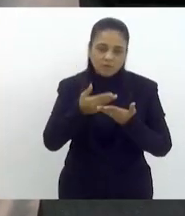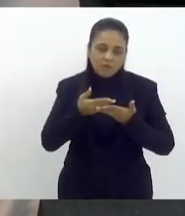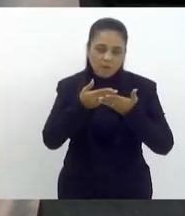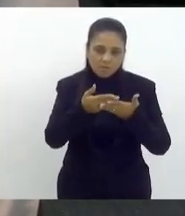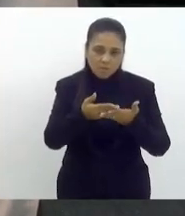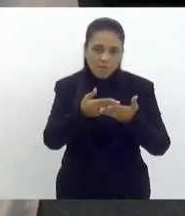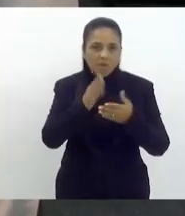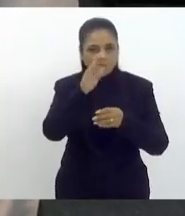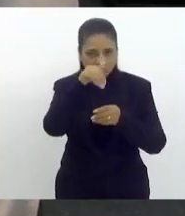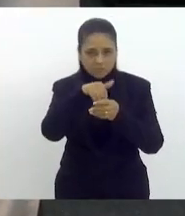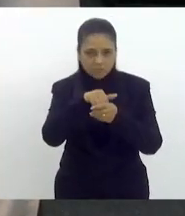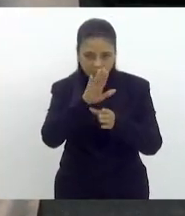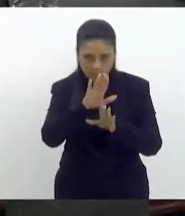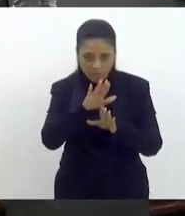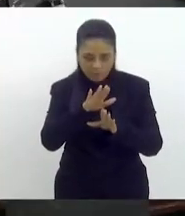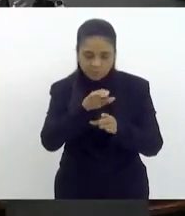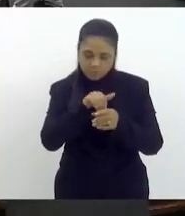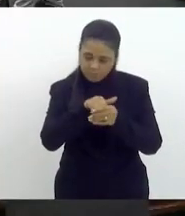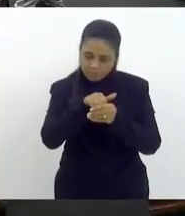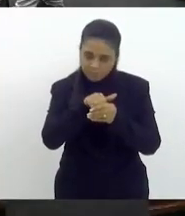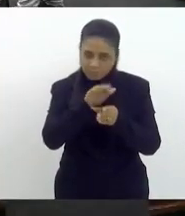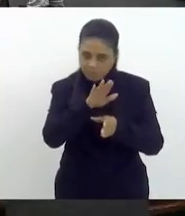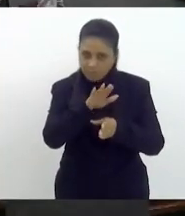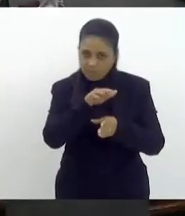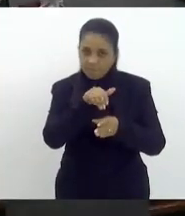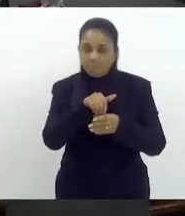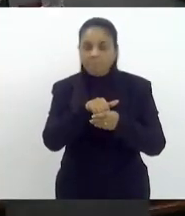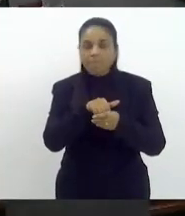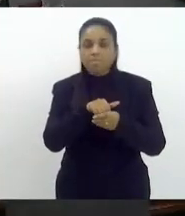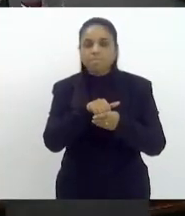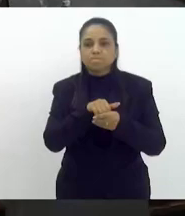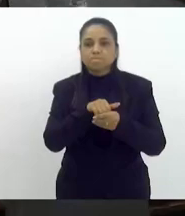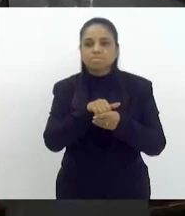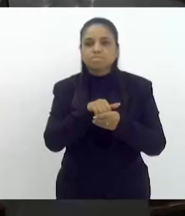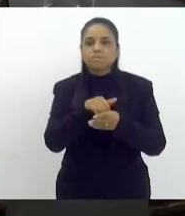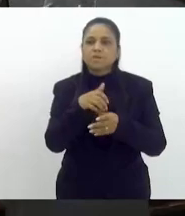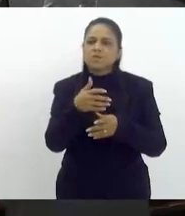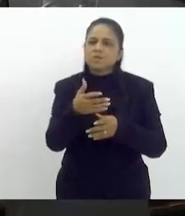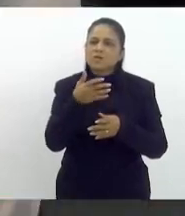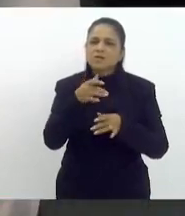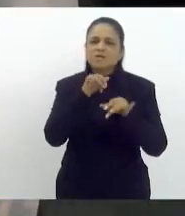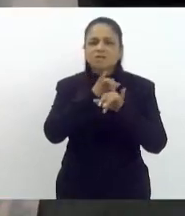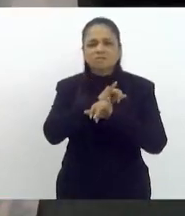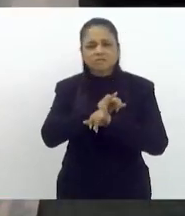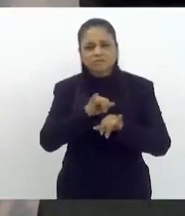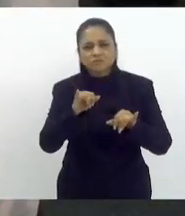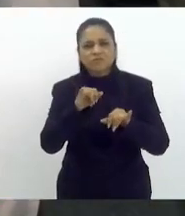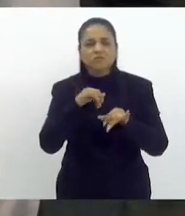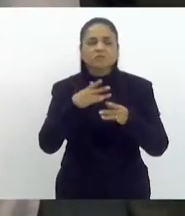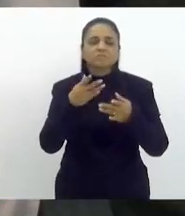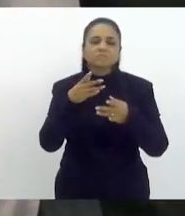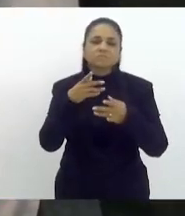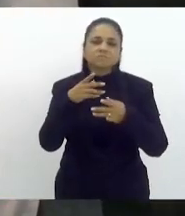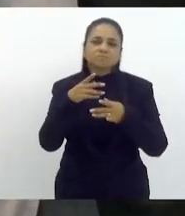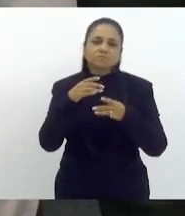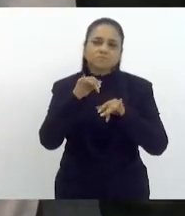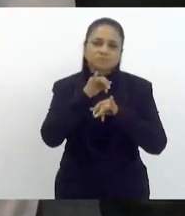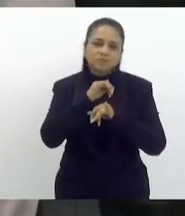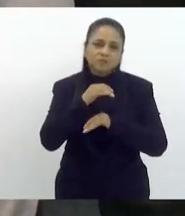a votação mas eu queria é dizer aqui fazer uma observação muito